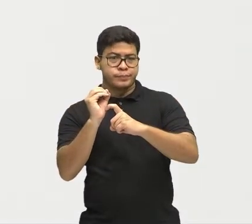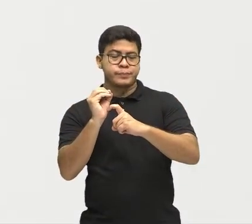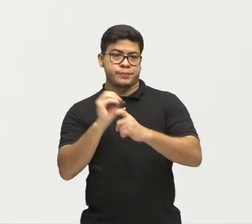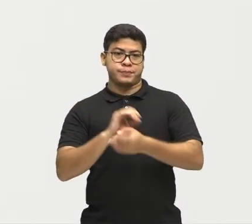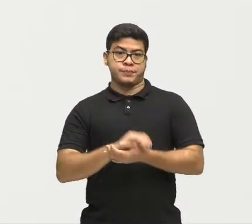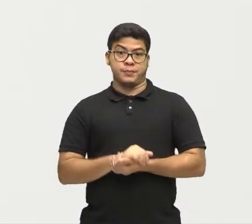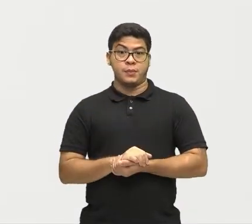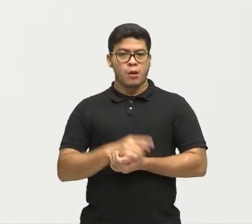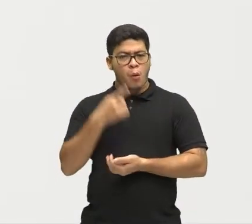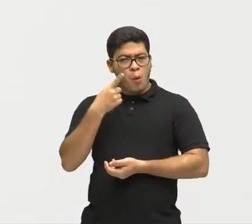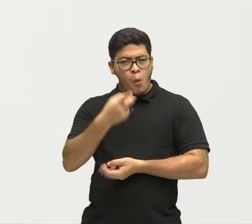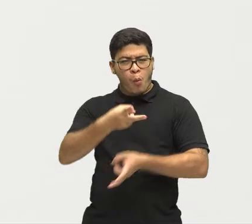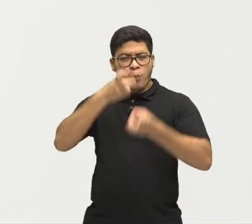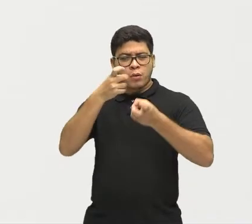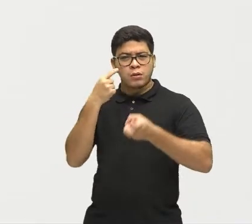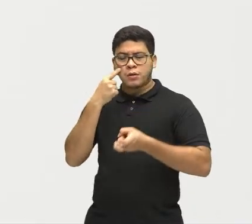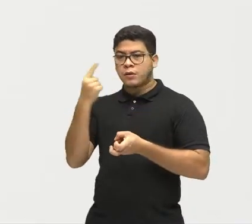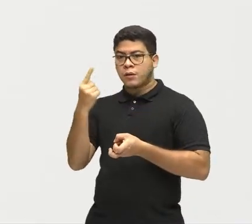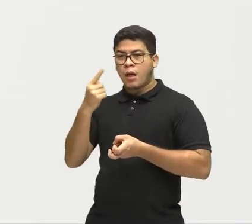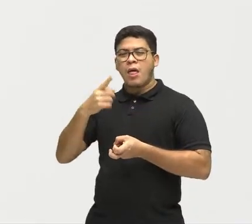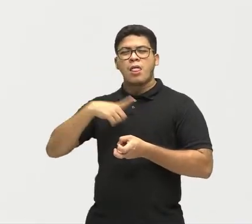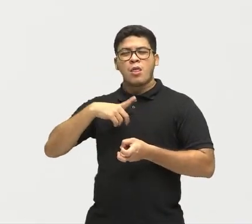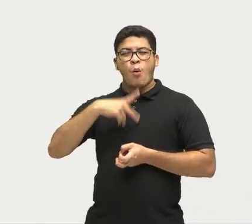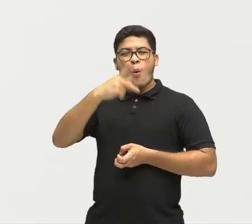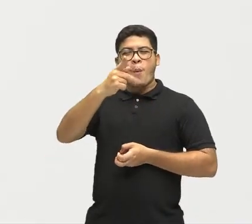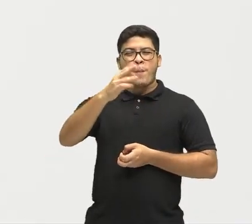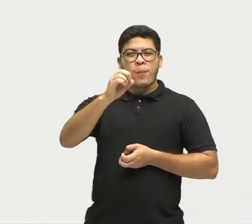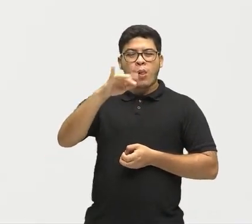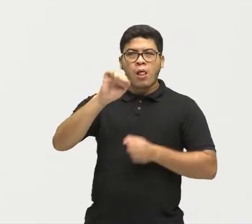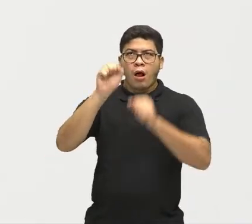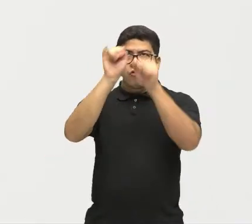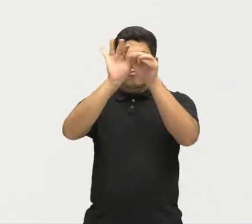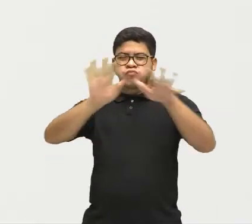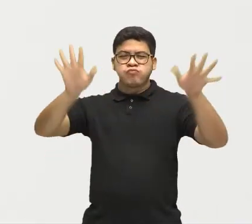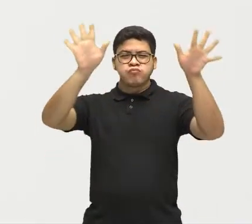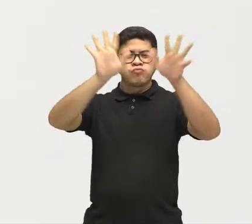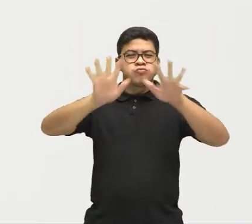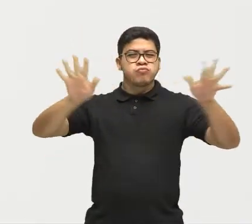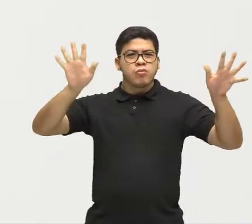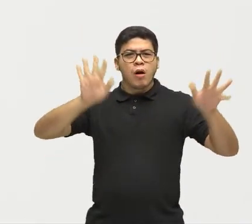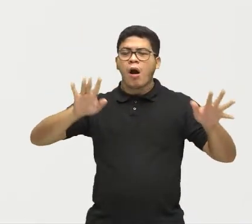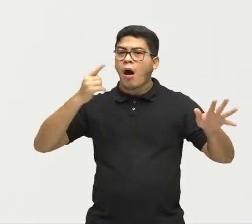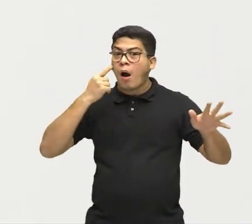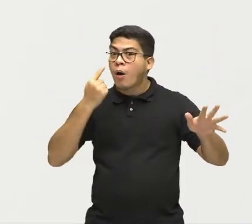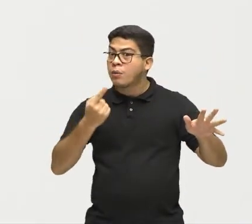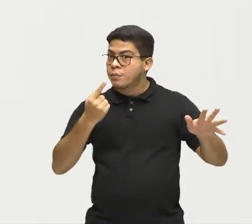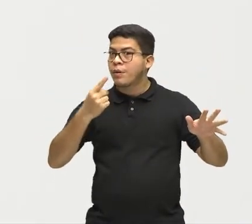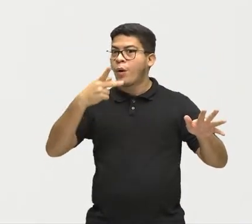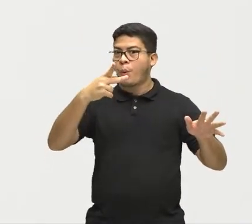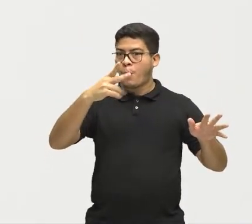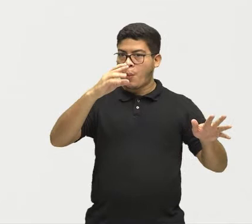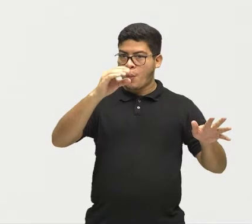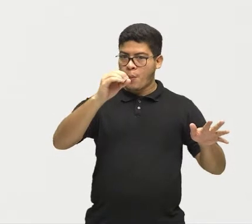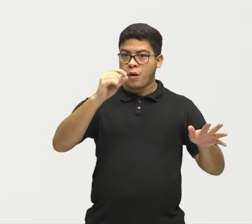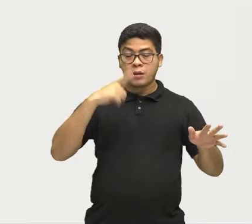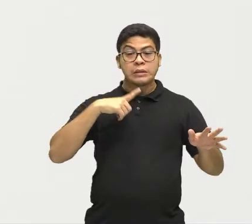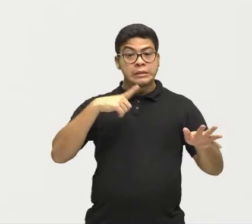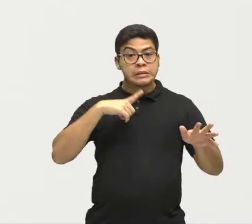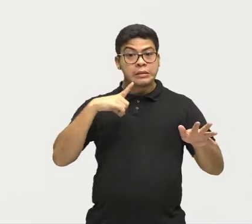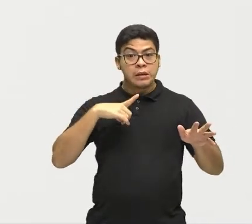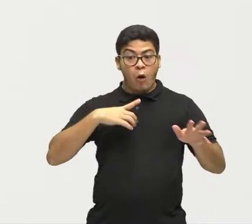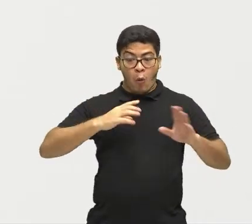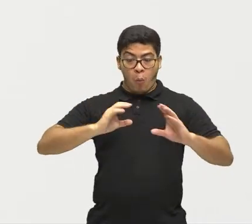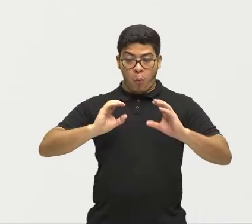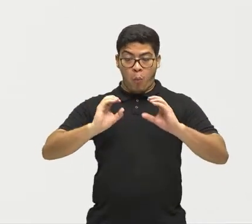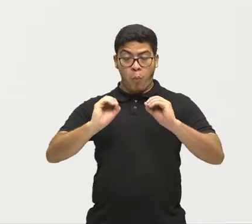detalhamento, ó, você vai ter o pólen, olha, fecundando, você vai ter o ovário da